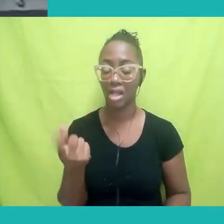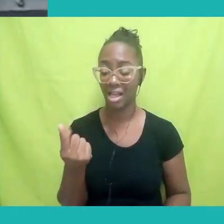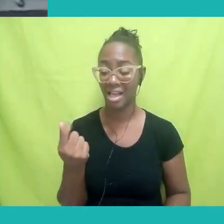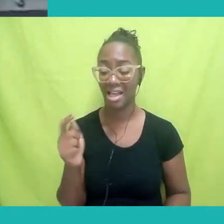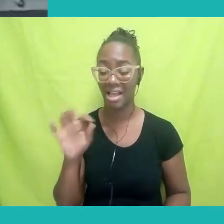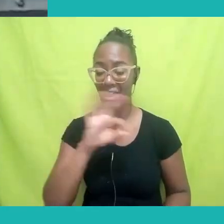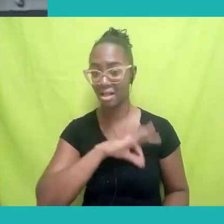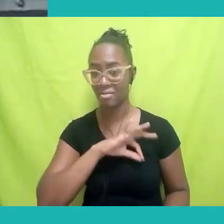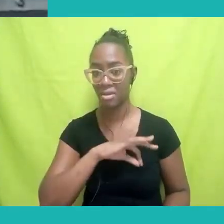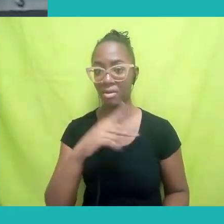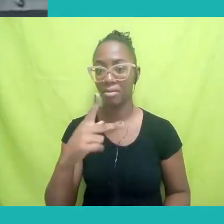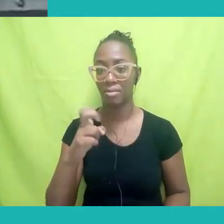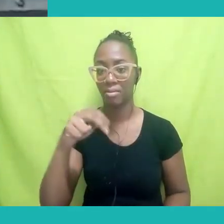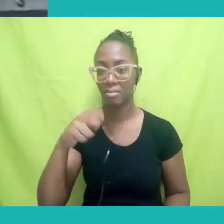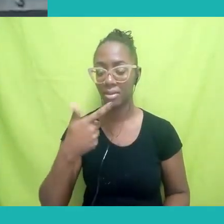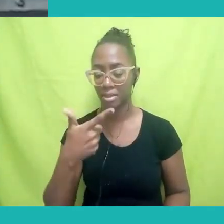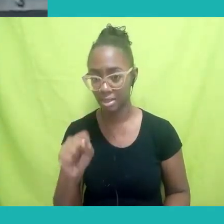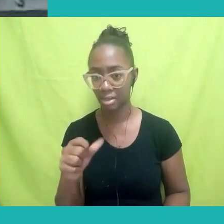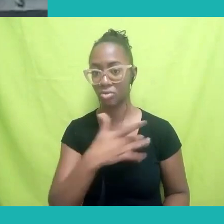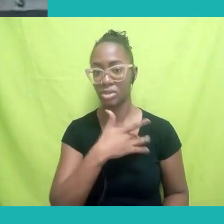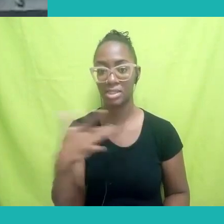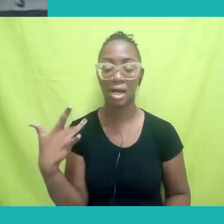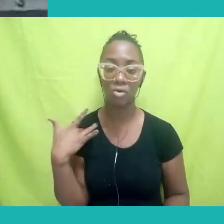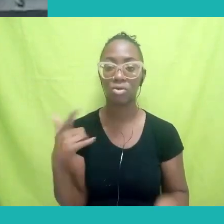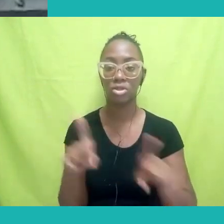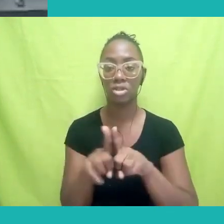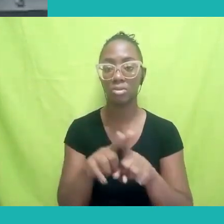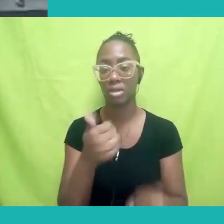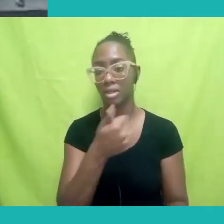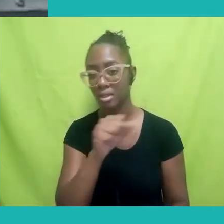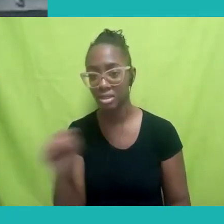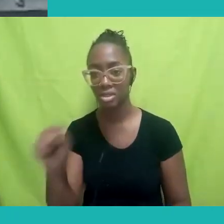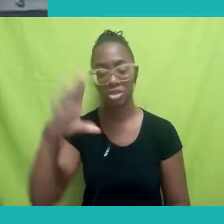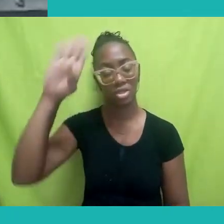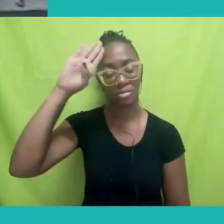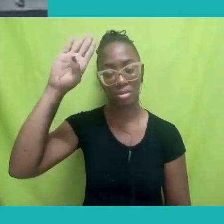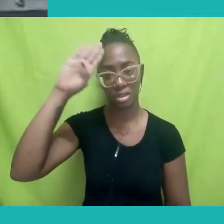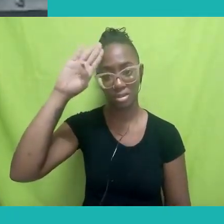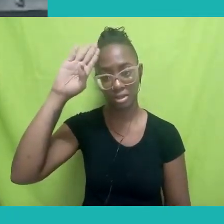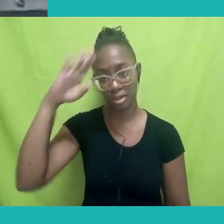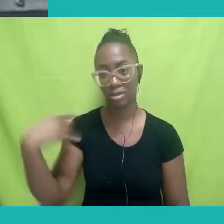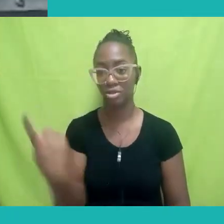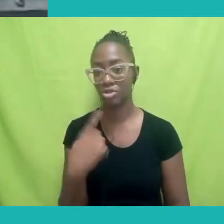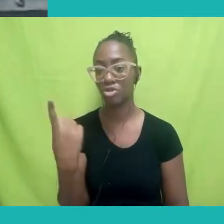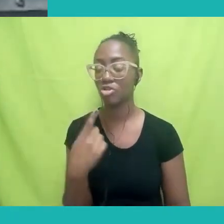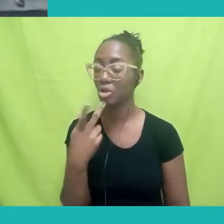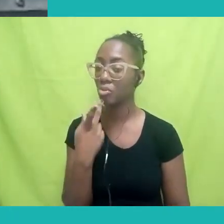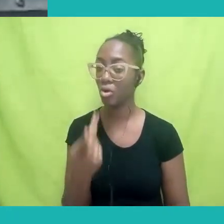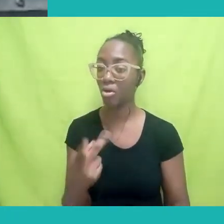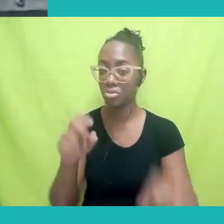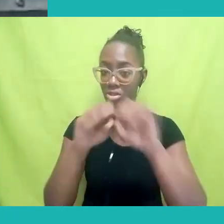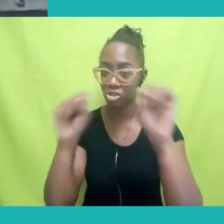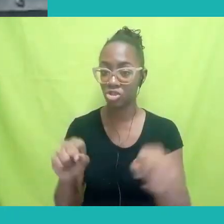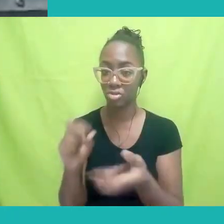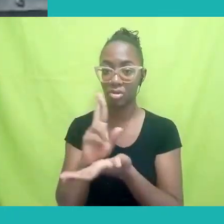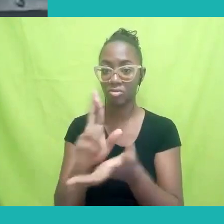a pensão, a saúde e a assistência em âmbito militar. E a gente pode representar esse sistema num